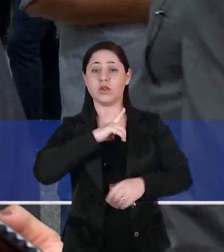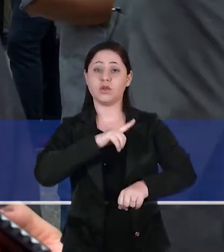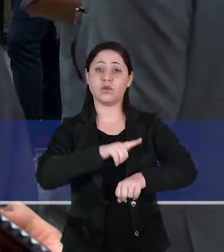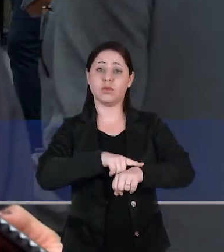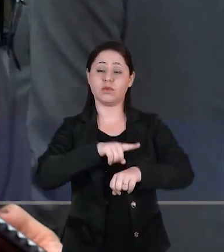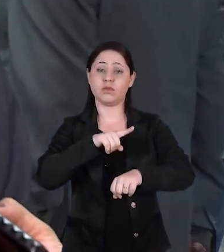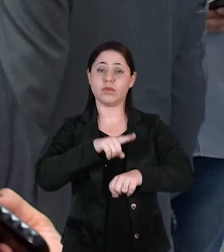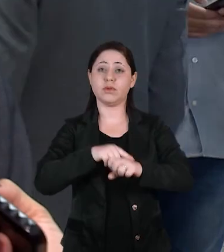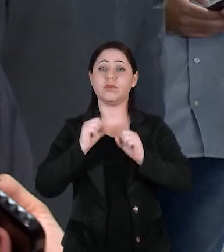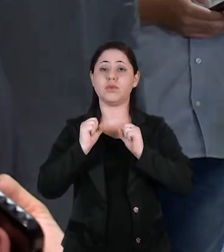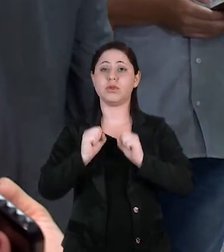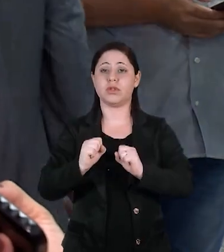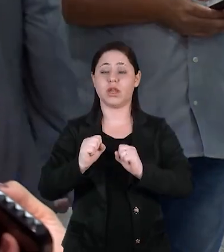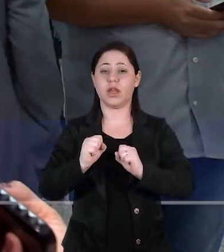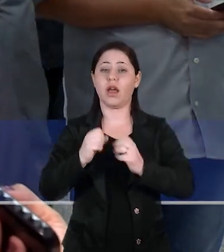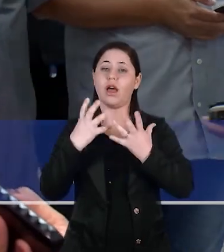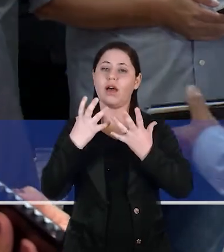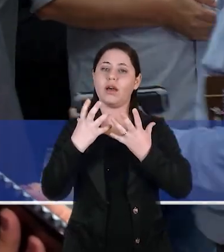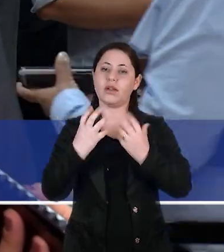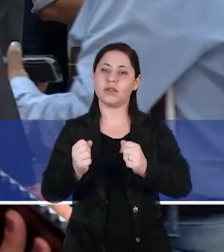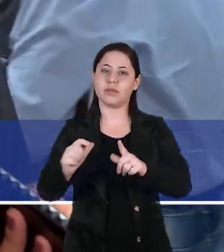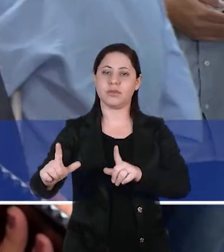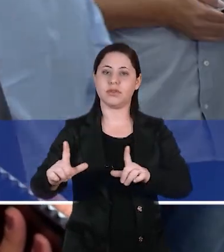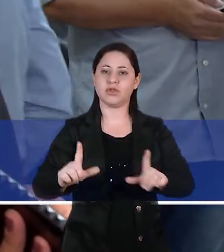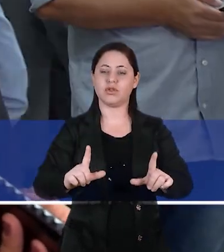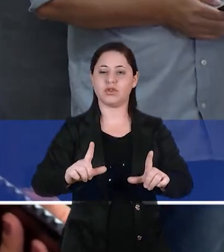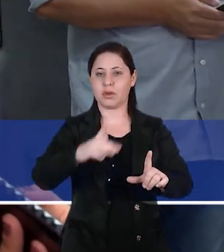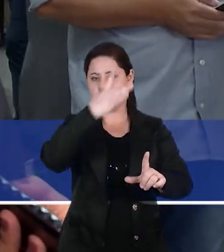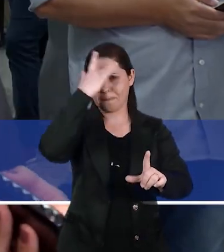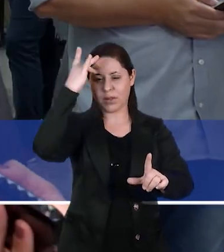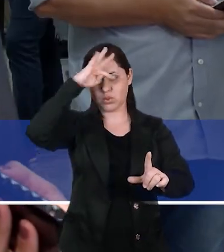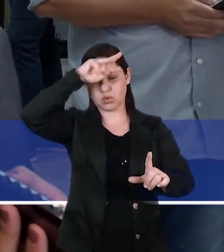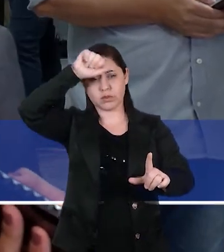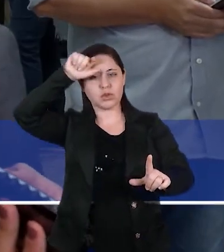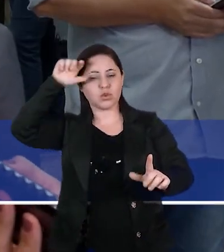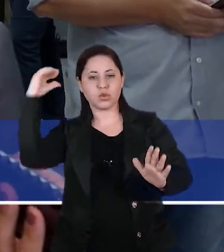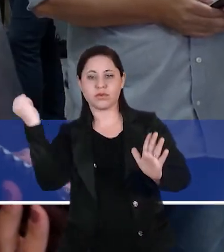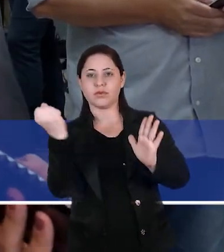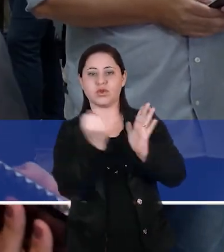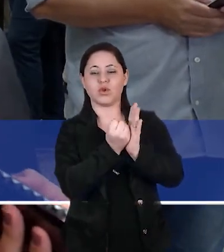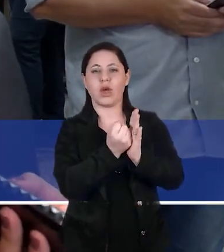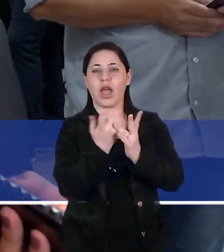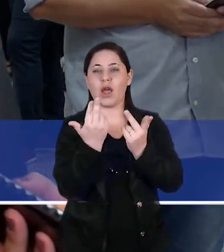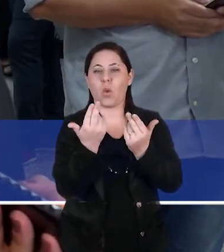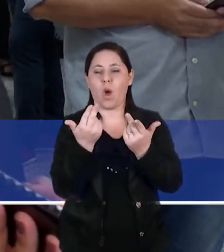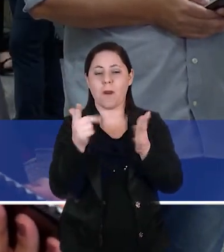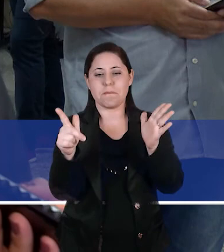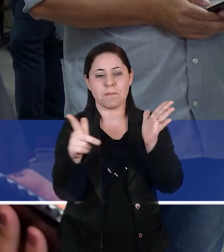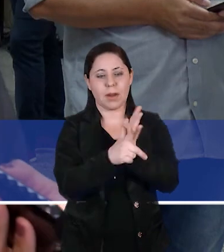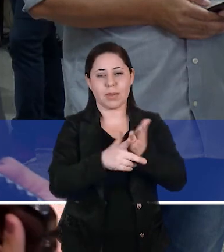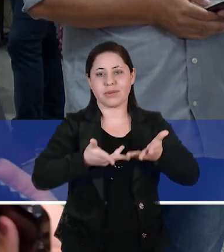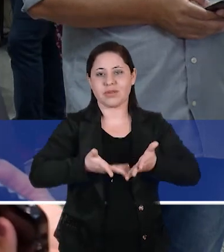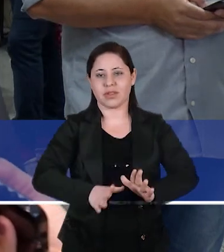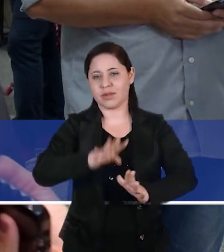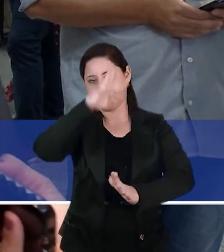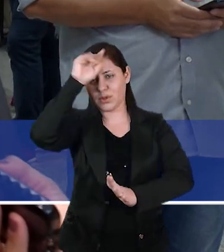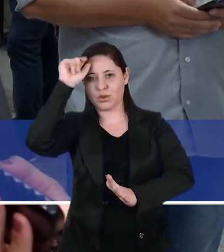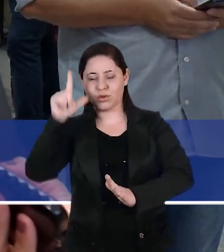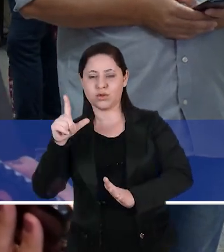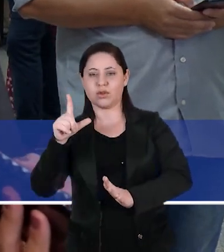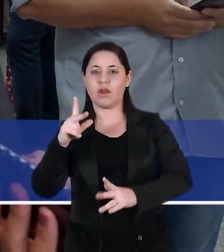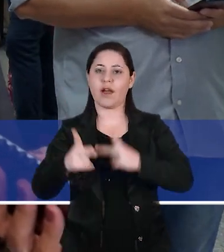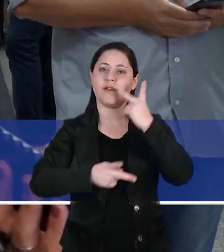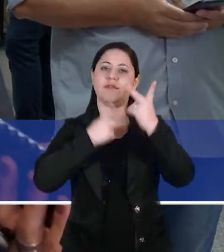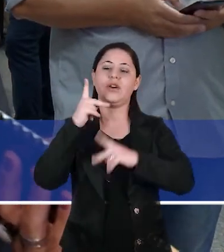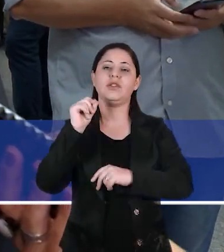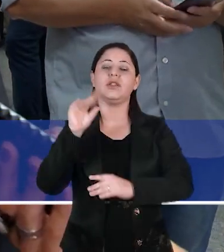de, neste momento, poder estar sendo agraciado com o título de cidadão, que nada mais é que a certidão de nascimento como sul-mato-grossense.